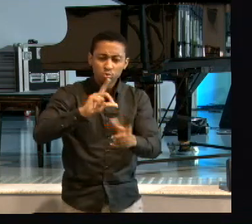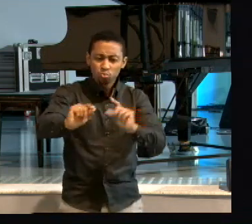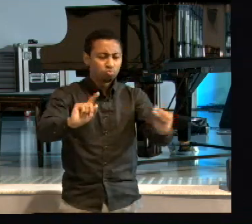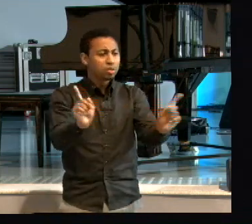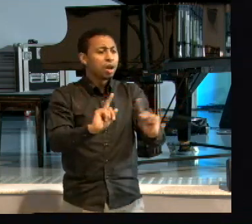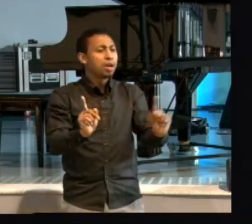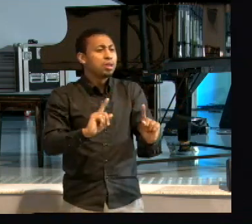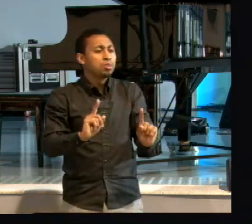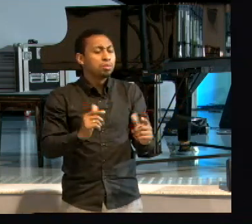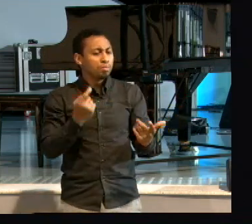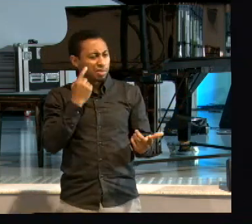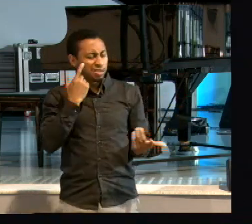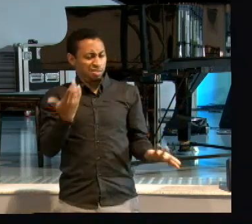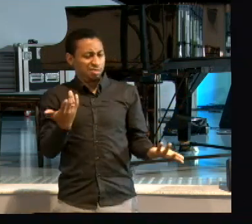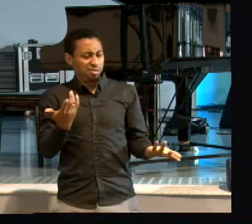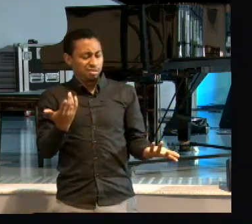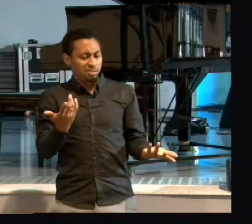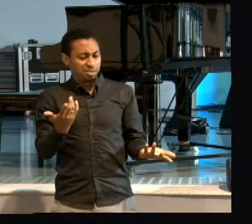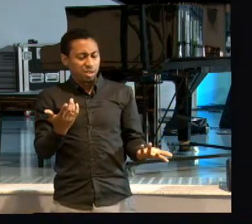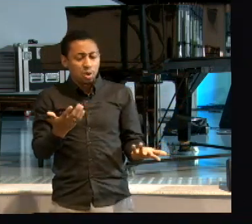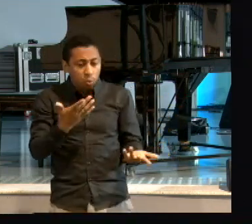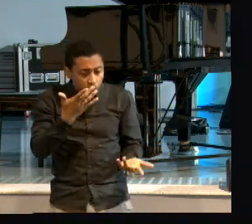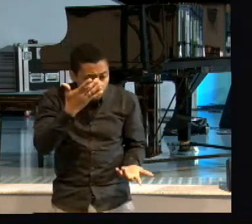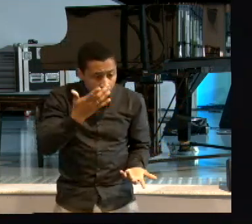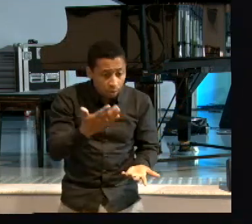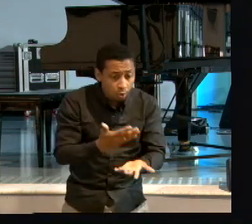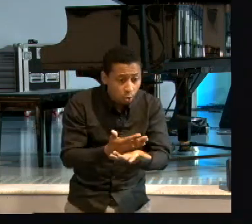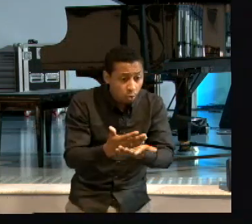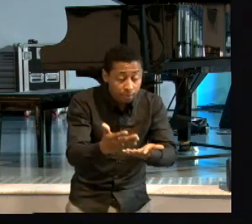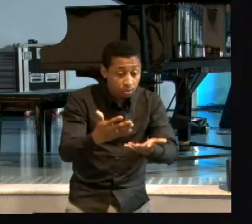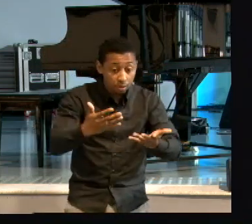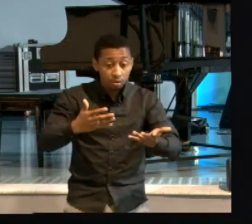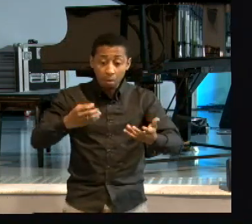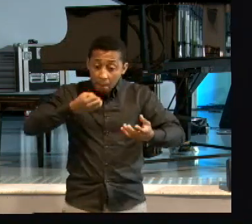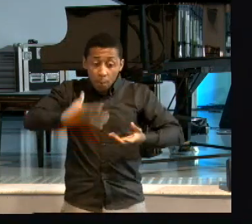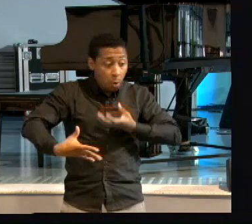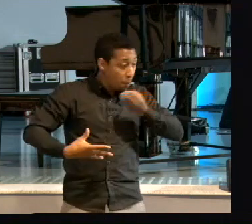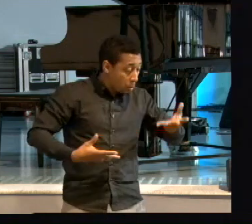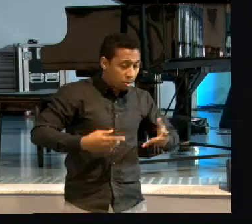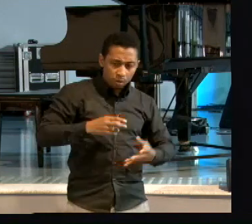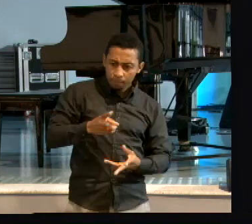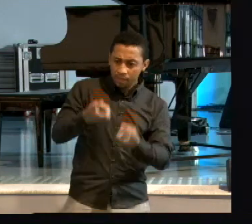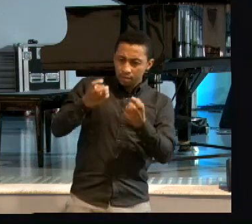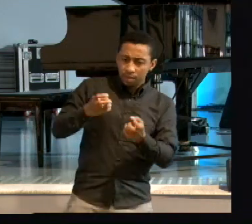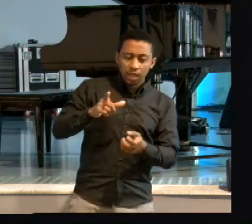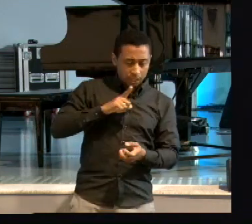ruim. Eu percebi que o meu intérprete estava empolgadíssimo a hora que começou a chover.